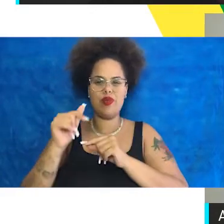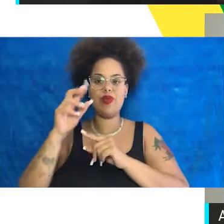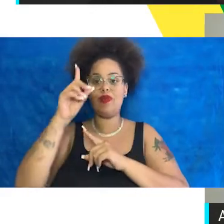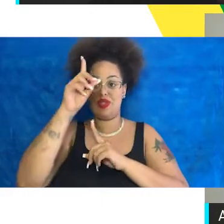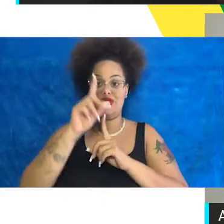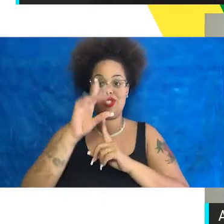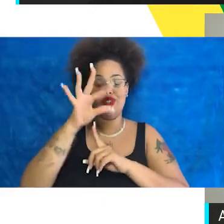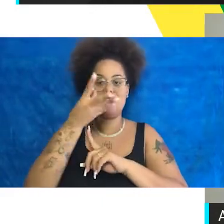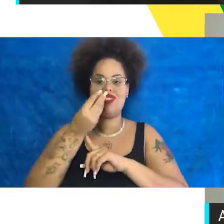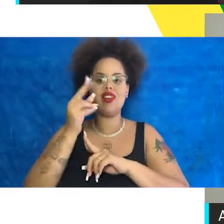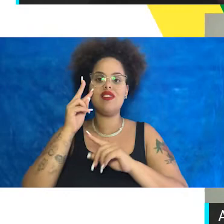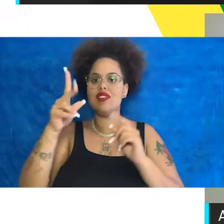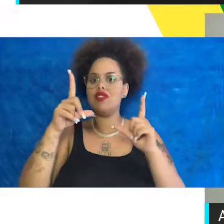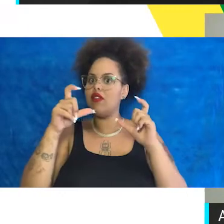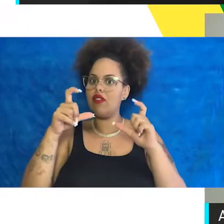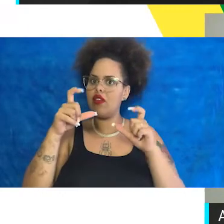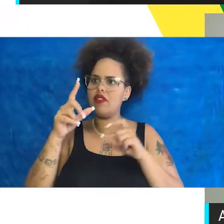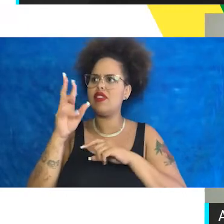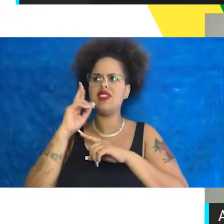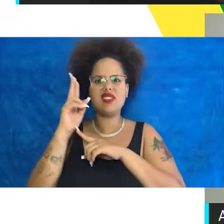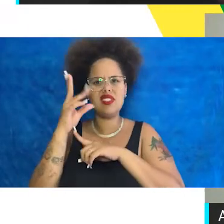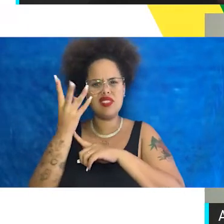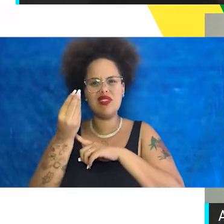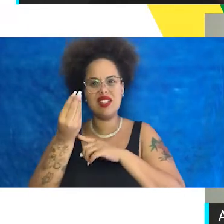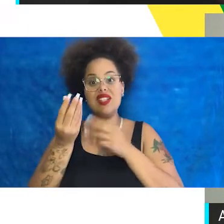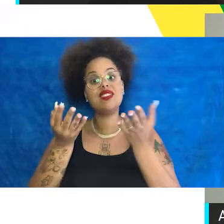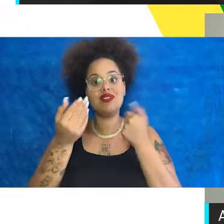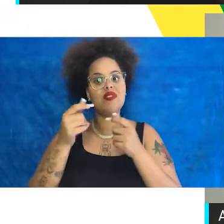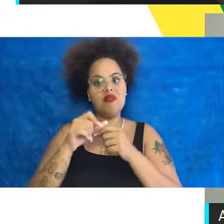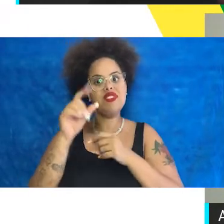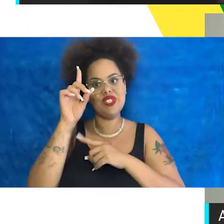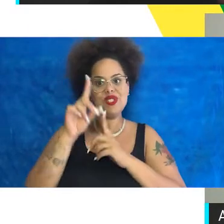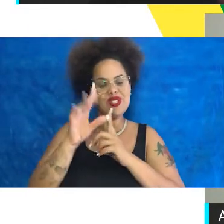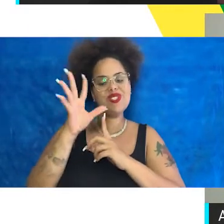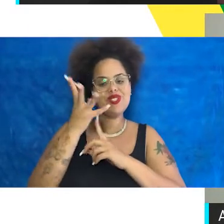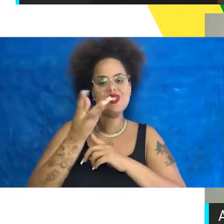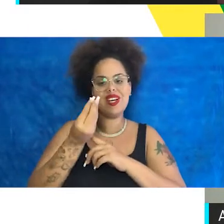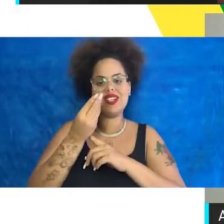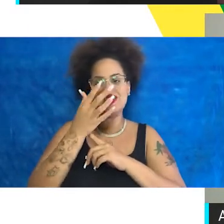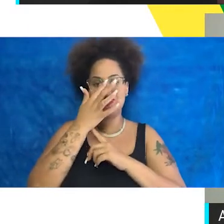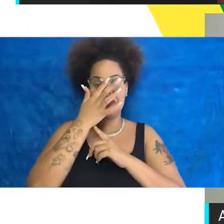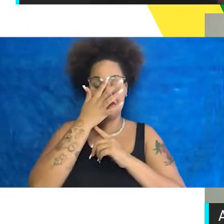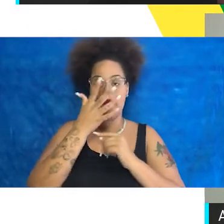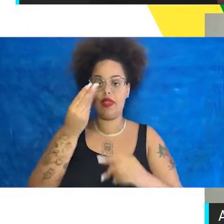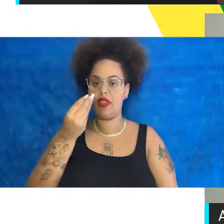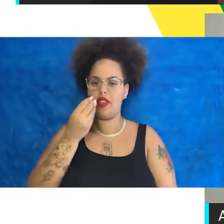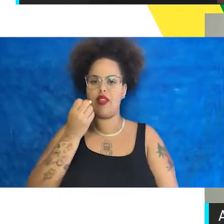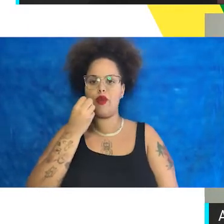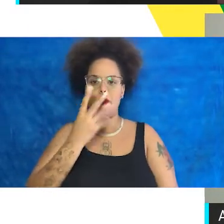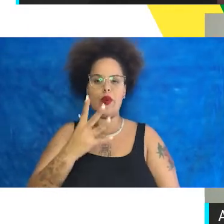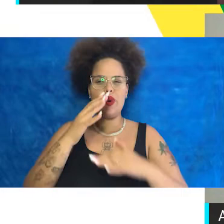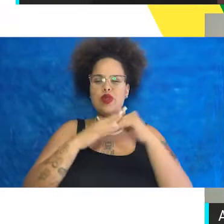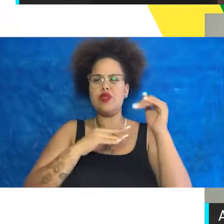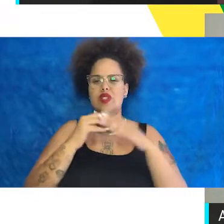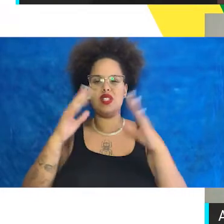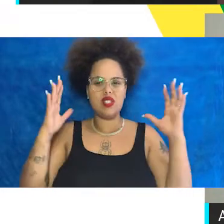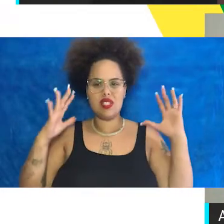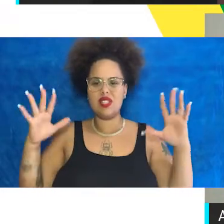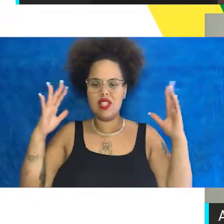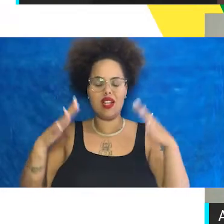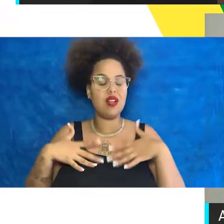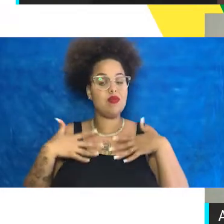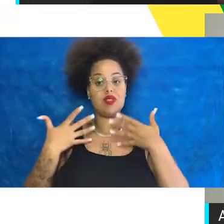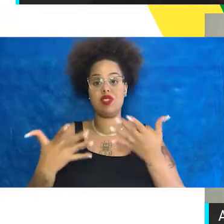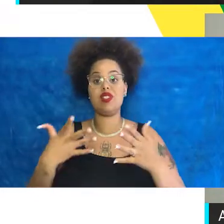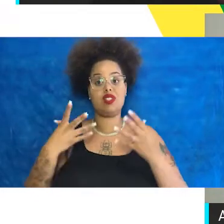arte. Eu vejo um fotógrafo, gente, direção de arte, vem, vamos fazer direção de arte. Que é muito bom, gente, construir cenário, ai, é